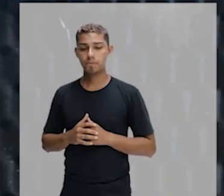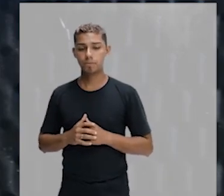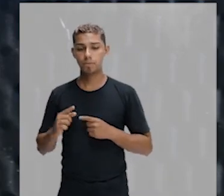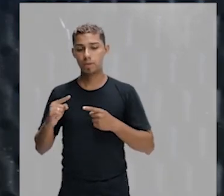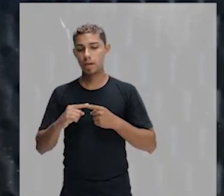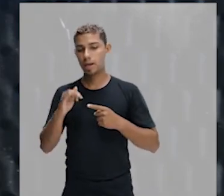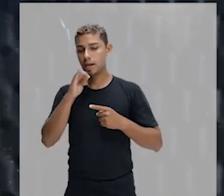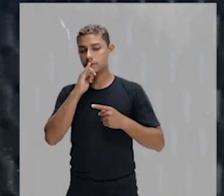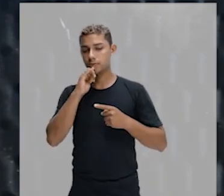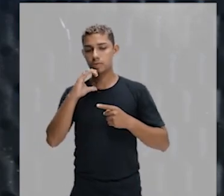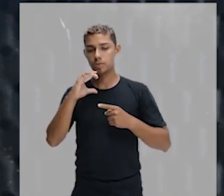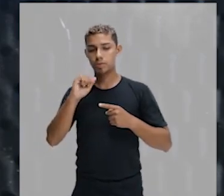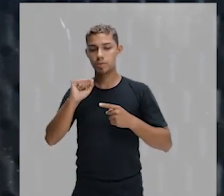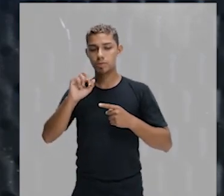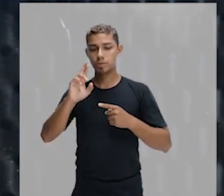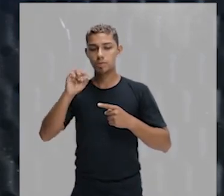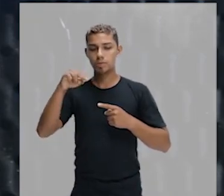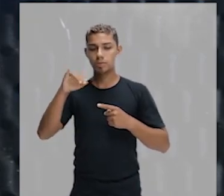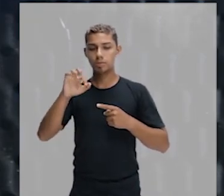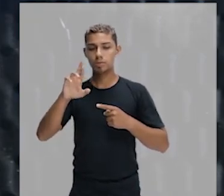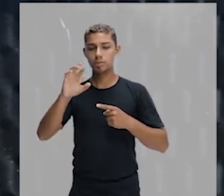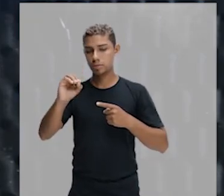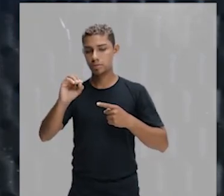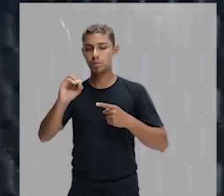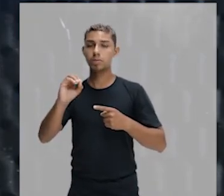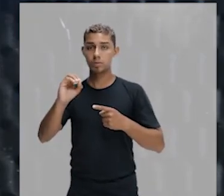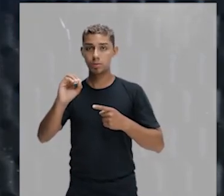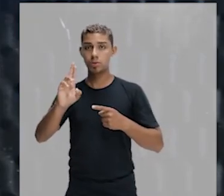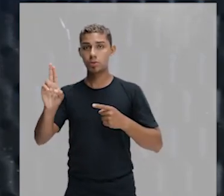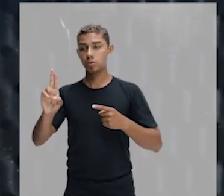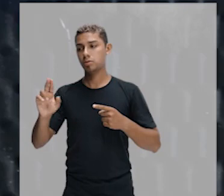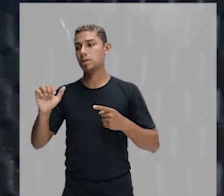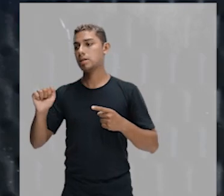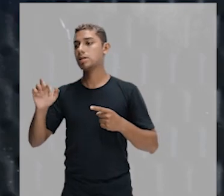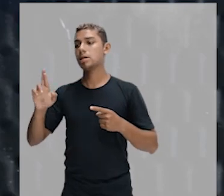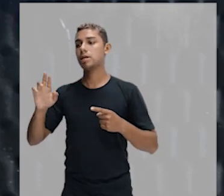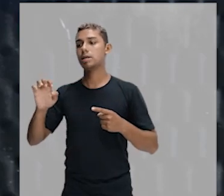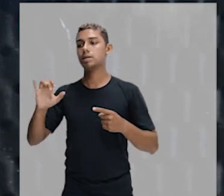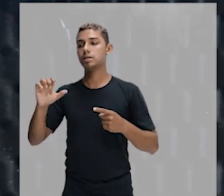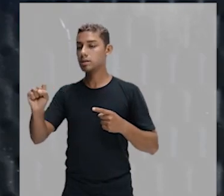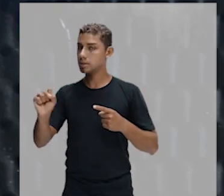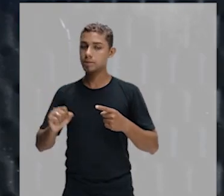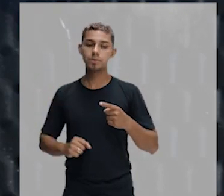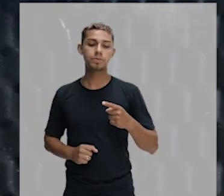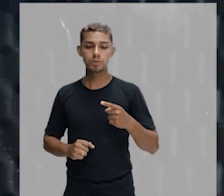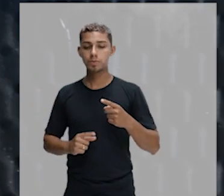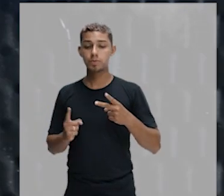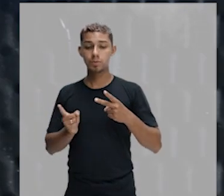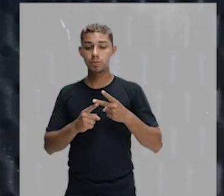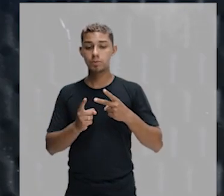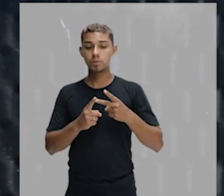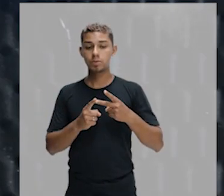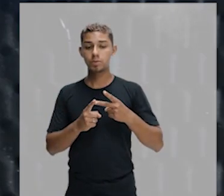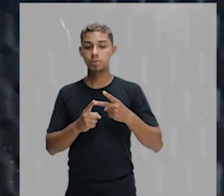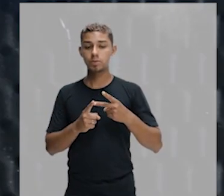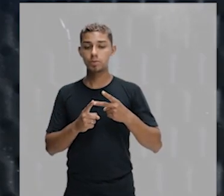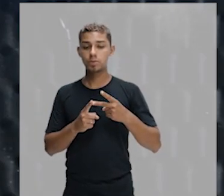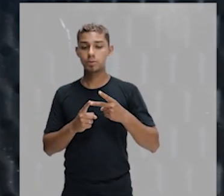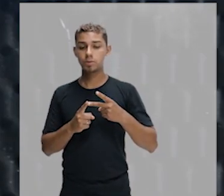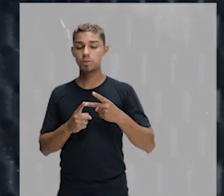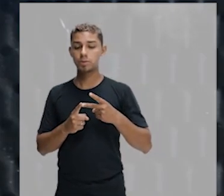Carneiro, por exemplo, é Áries, né? Áries, que é representado por um carneiro, certo?